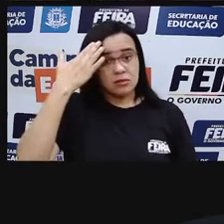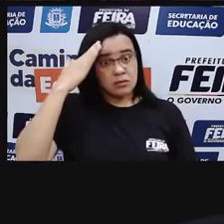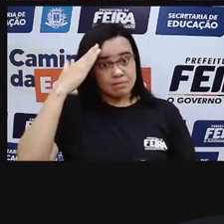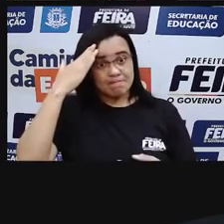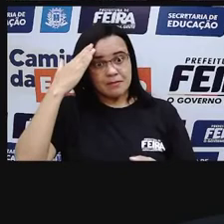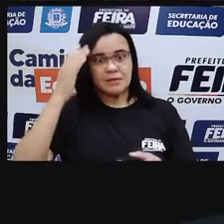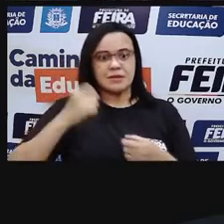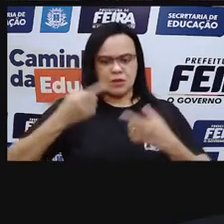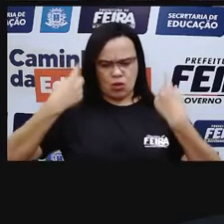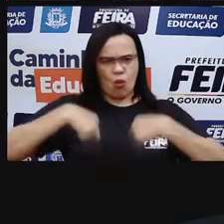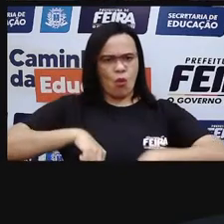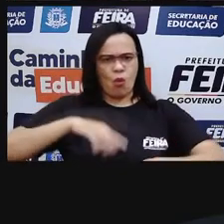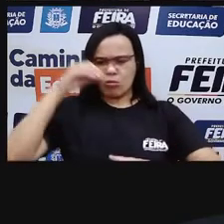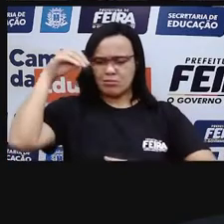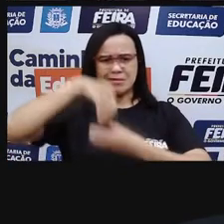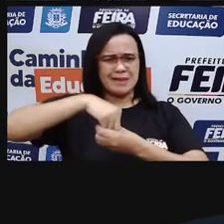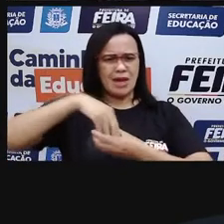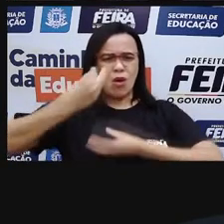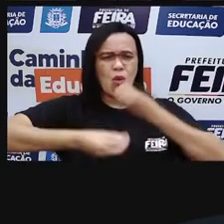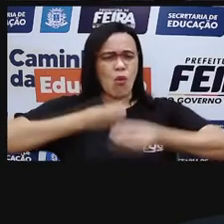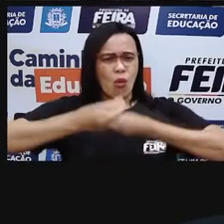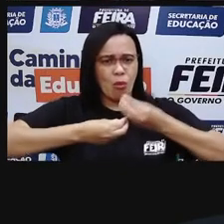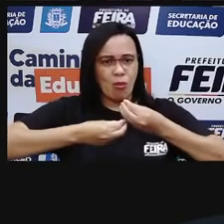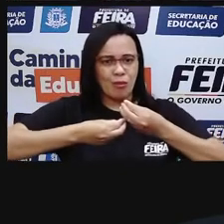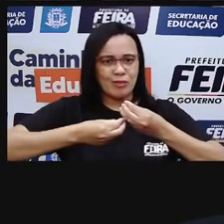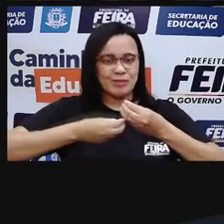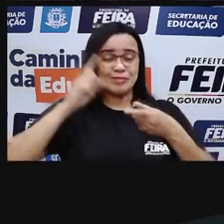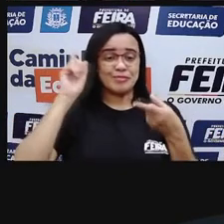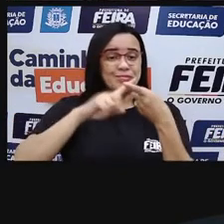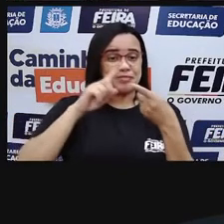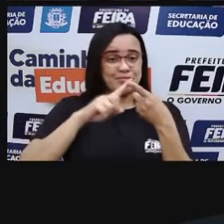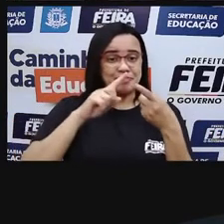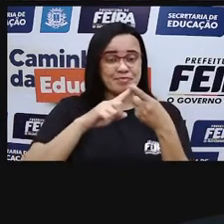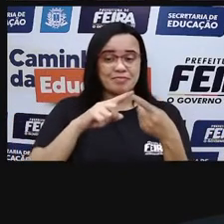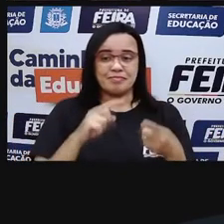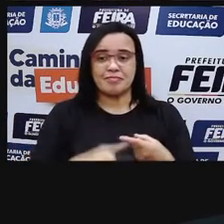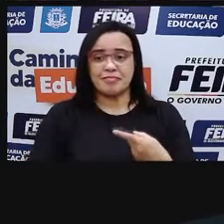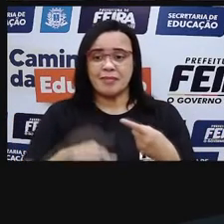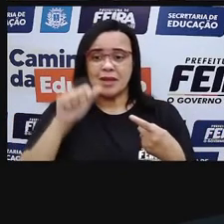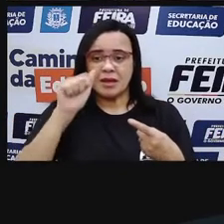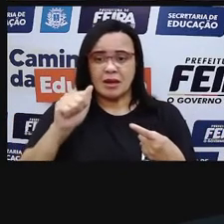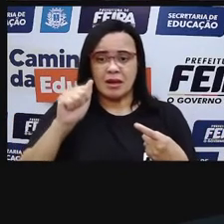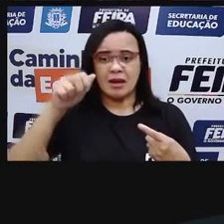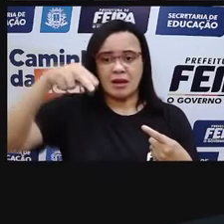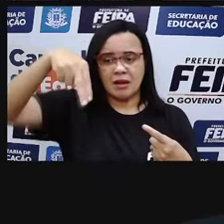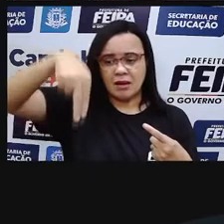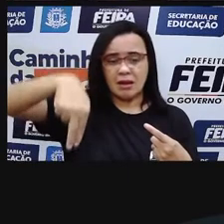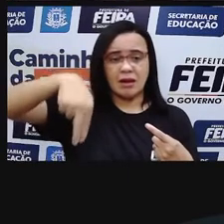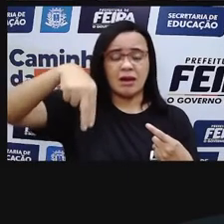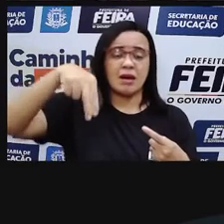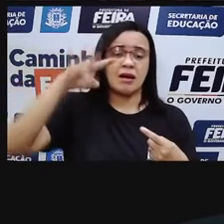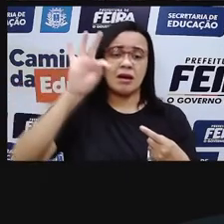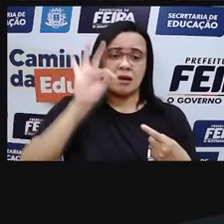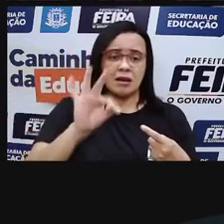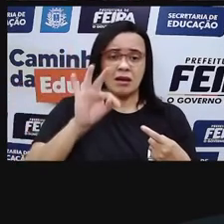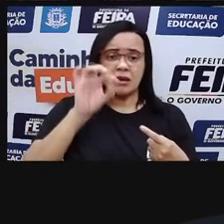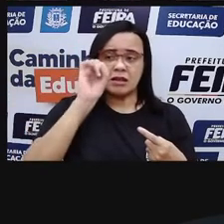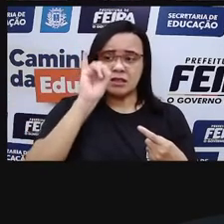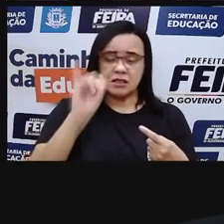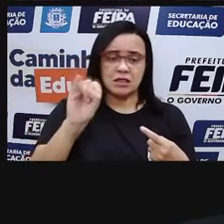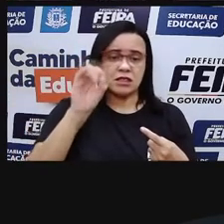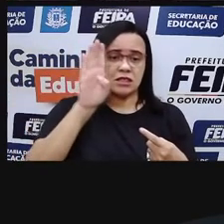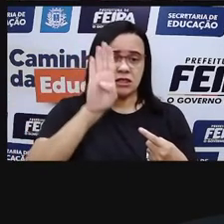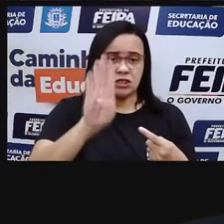Beleza? Tranquilo? Então, vamos lá. Antibiose é quando uma espécie ela vai bloquear o crescimento ou a reprodução de